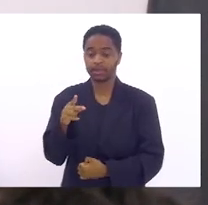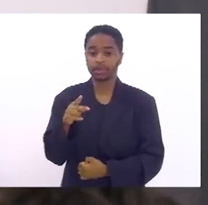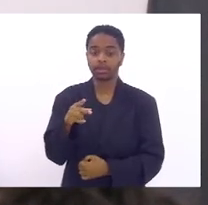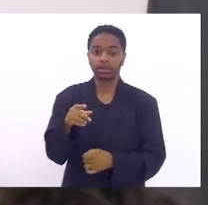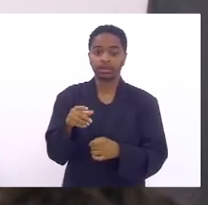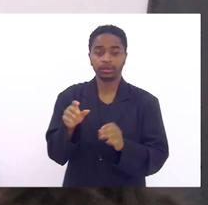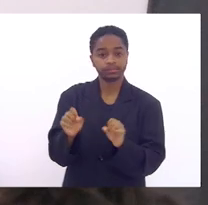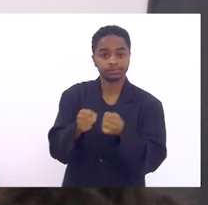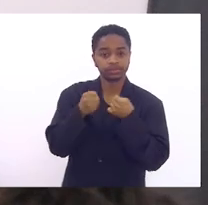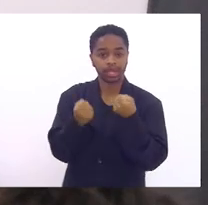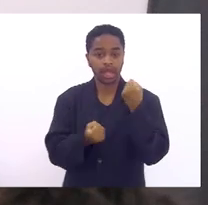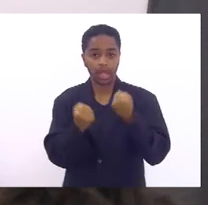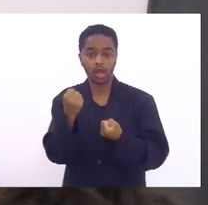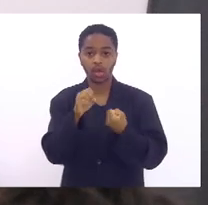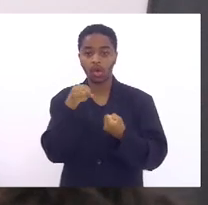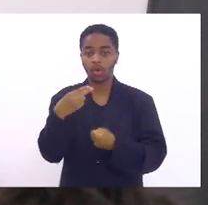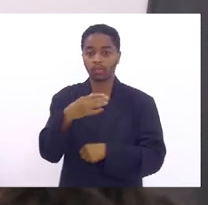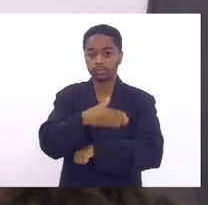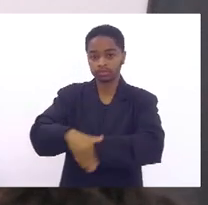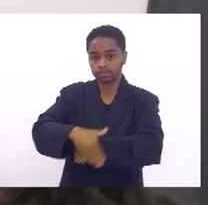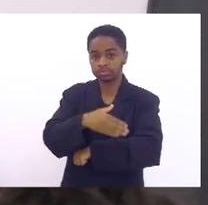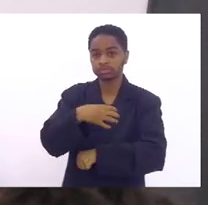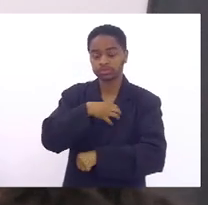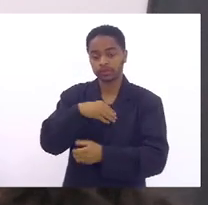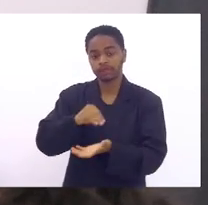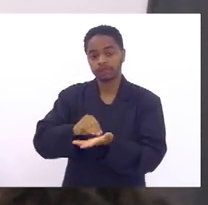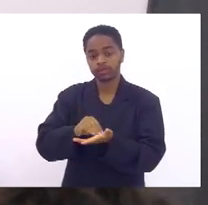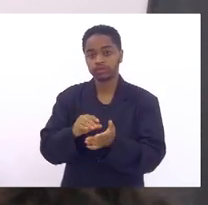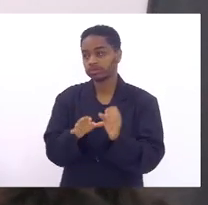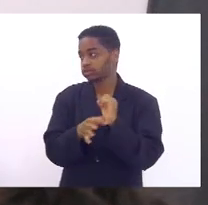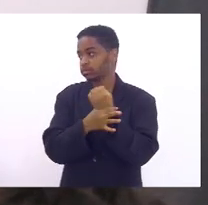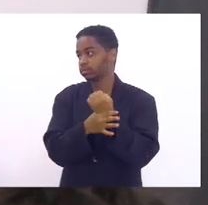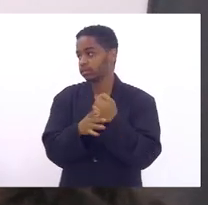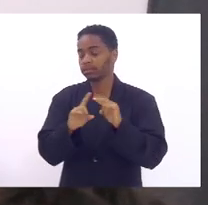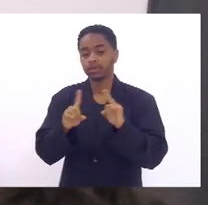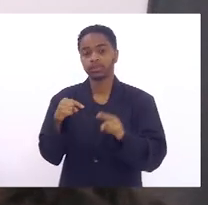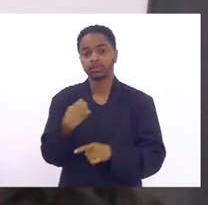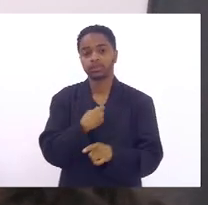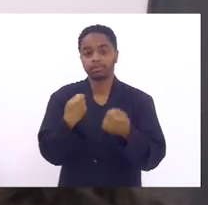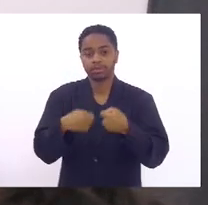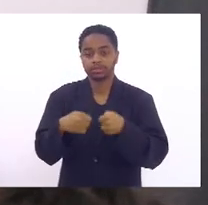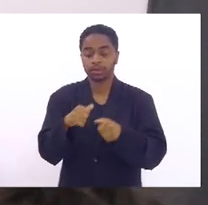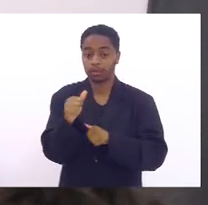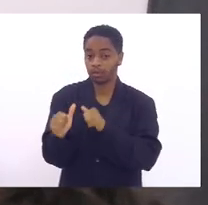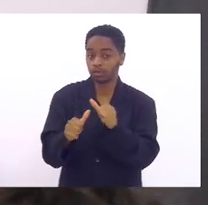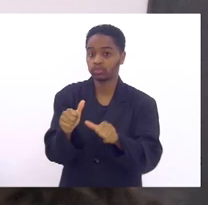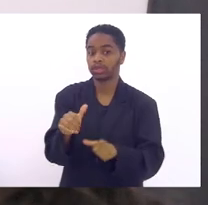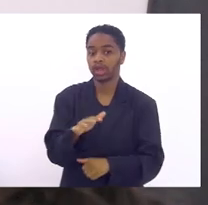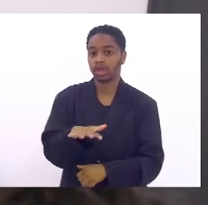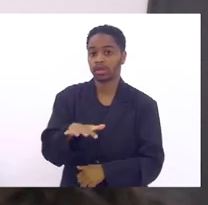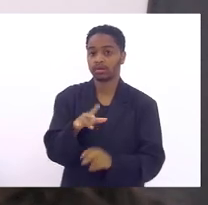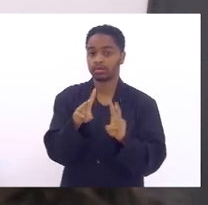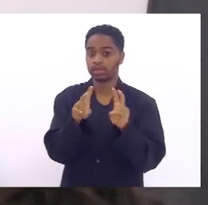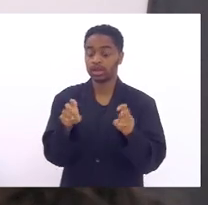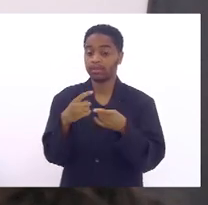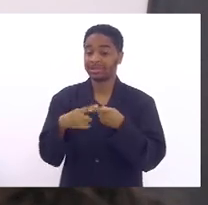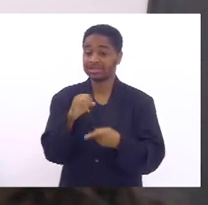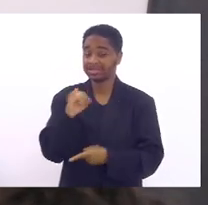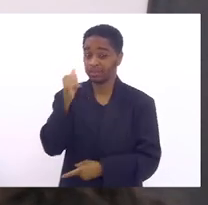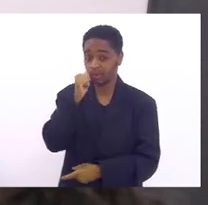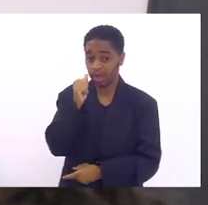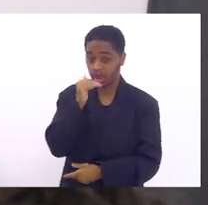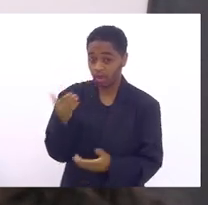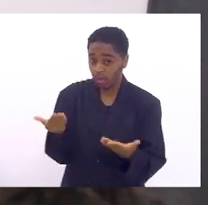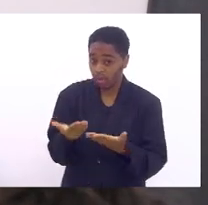insegura se eu tiver andando na rua então assim a gente precisa mudar essa situação né se a mulher que está aqui nessa